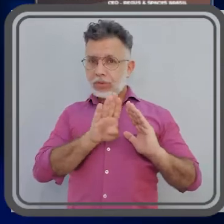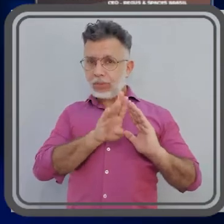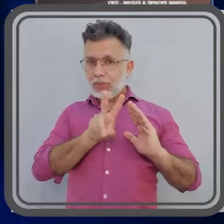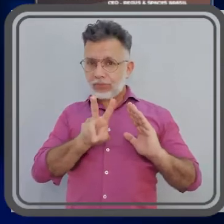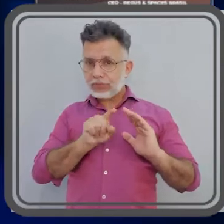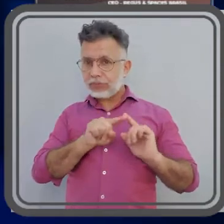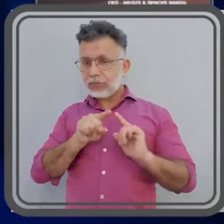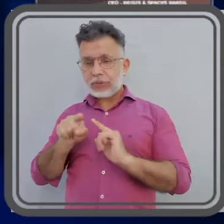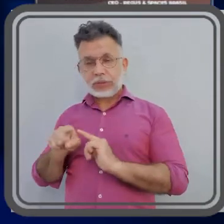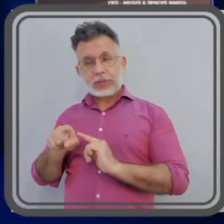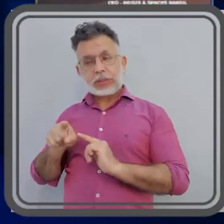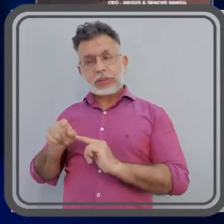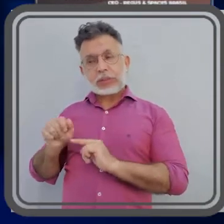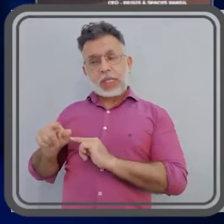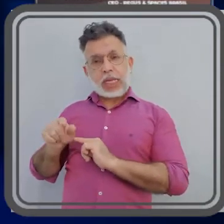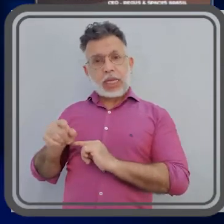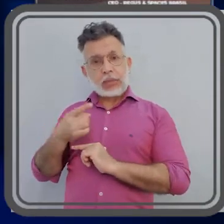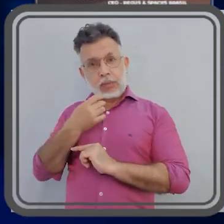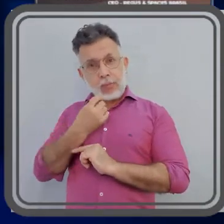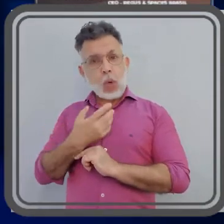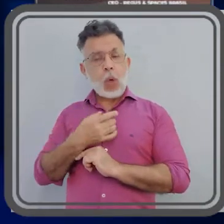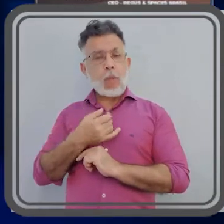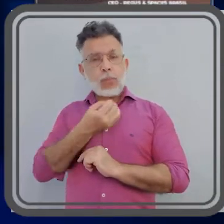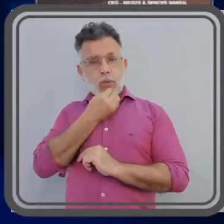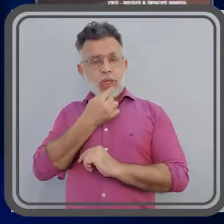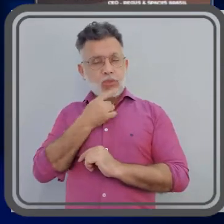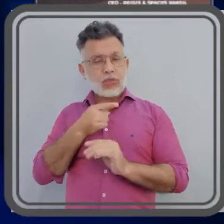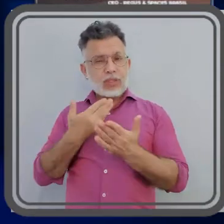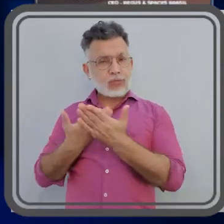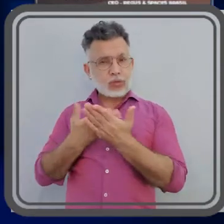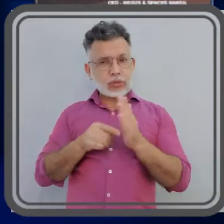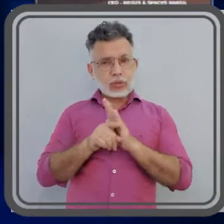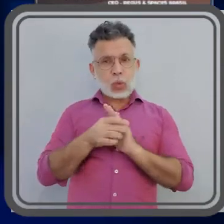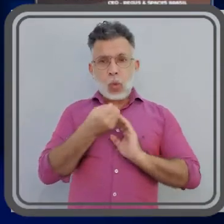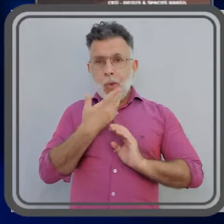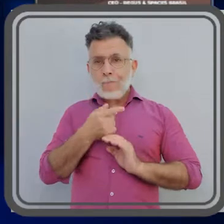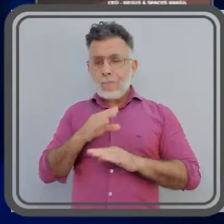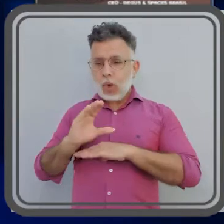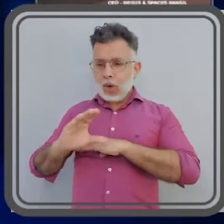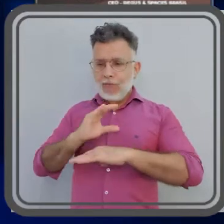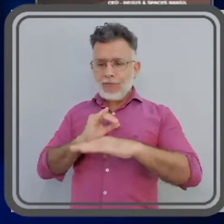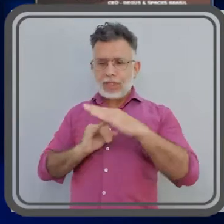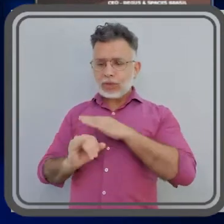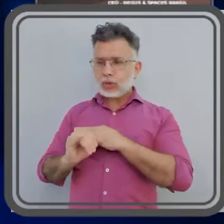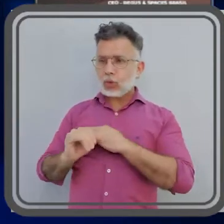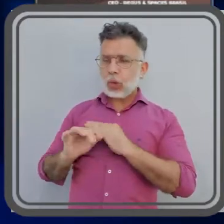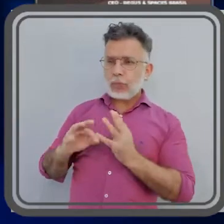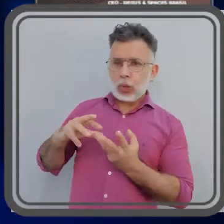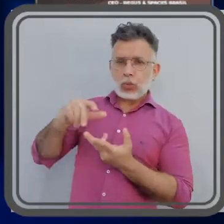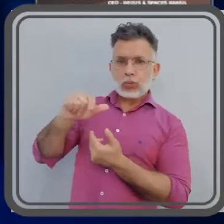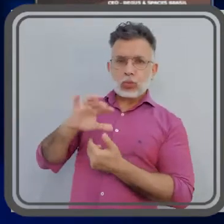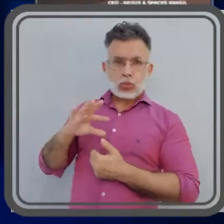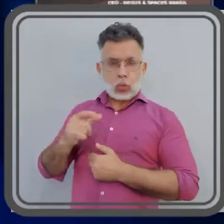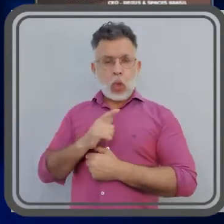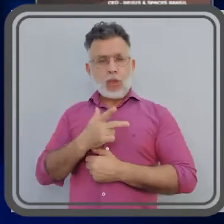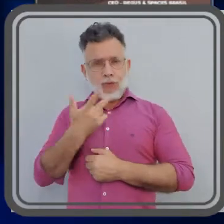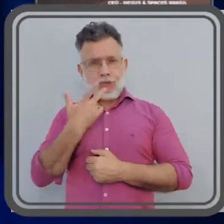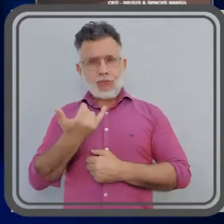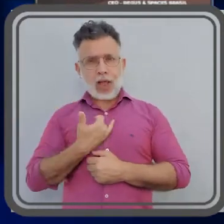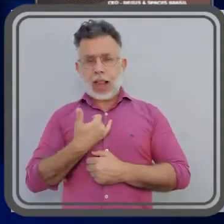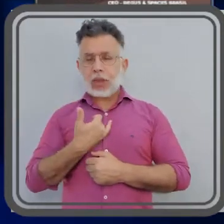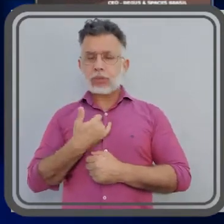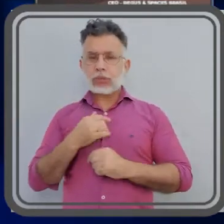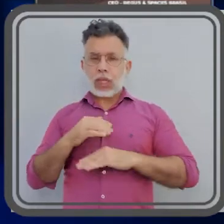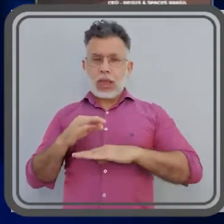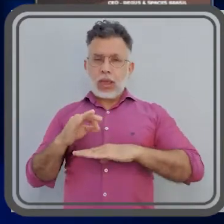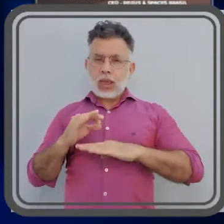por conta disso, é uma boa oportunidade, né? Se você for estudar os bons investidores de real estate pelo mundo, né? Eles falam que a métrica